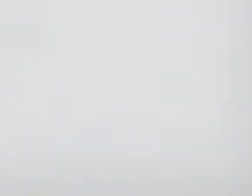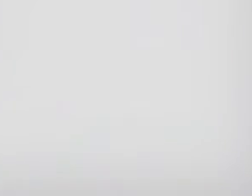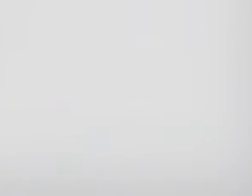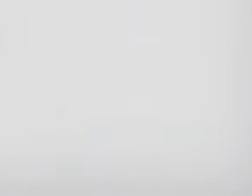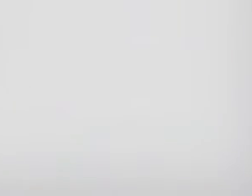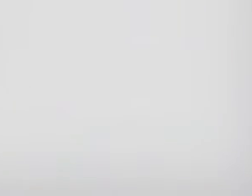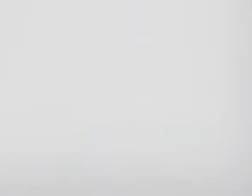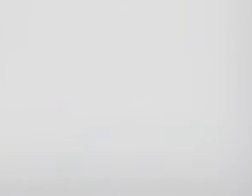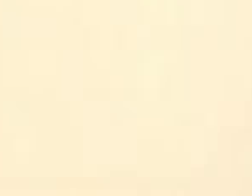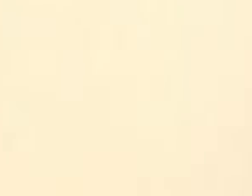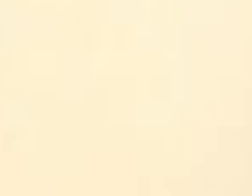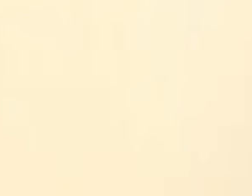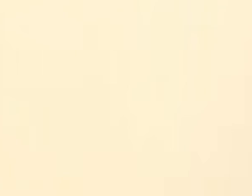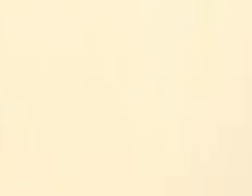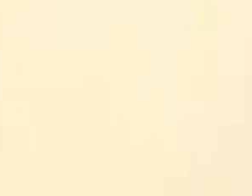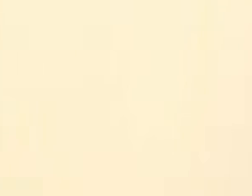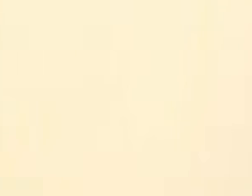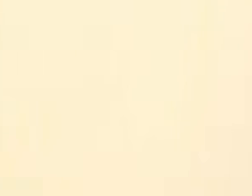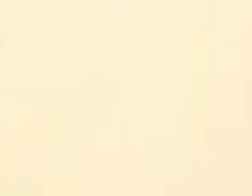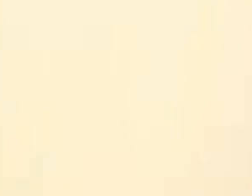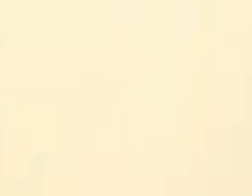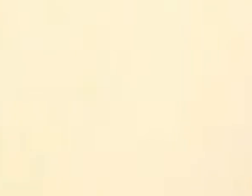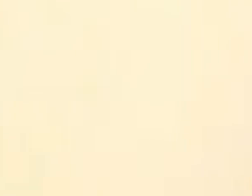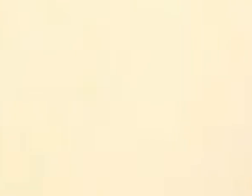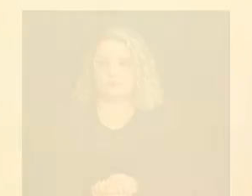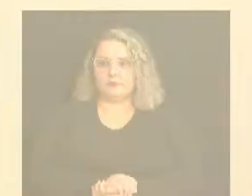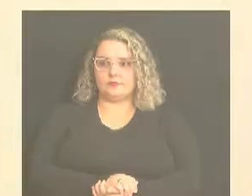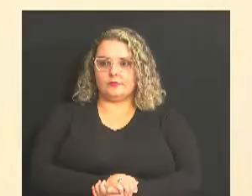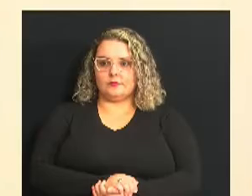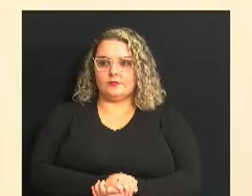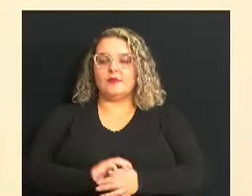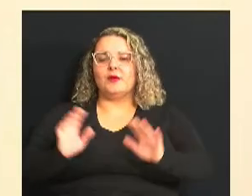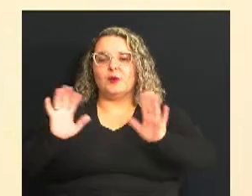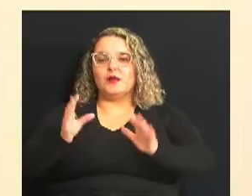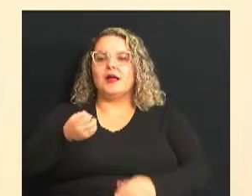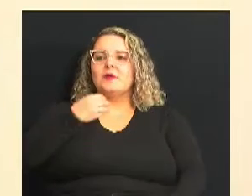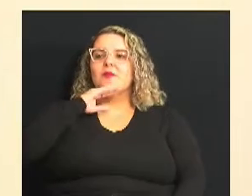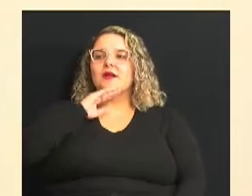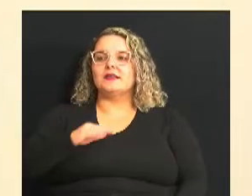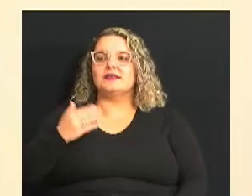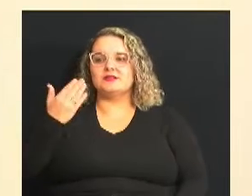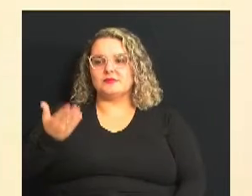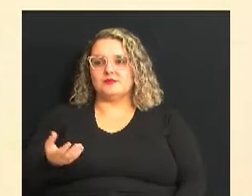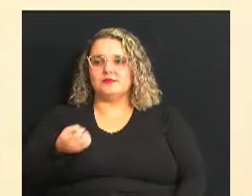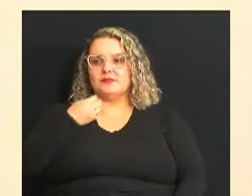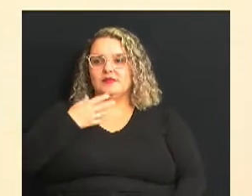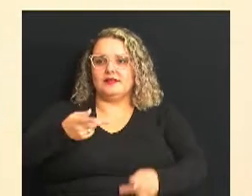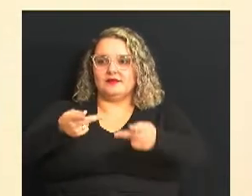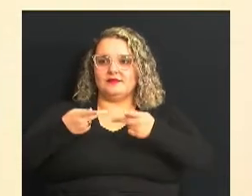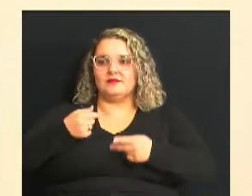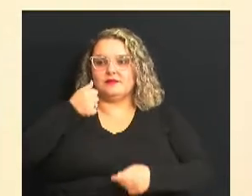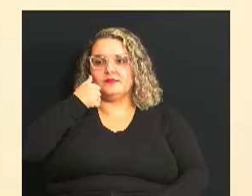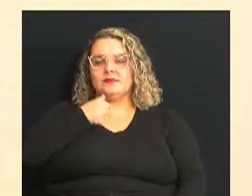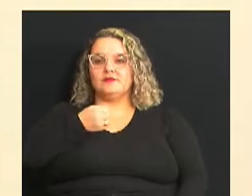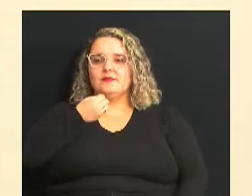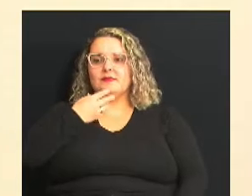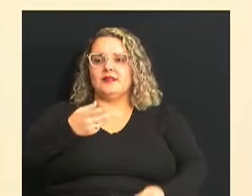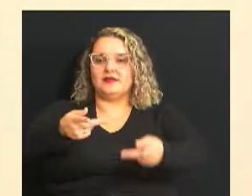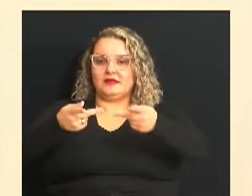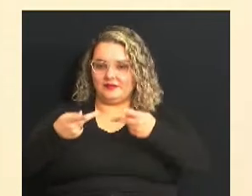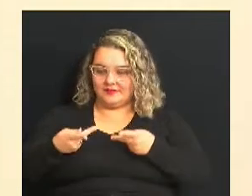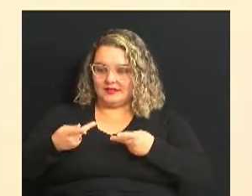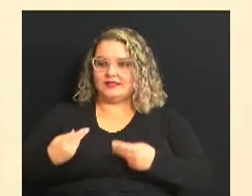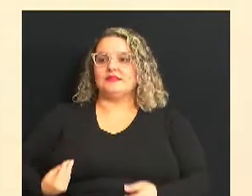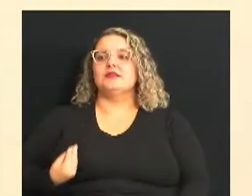TV Câmara, Campinas. Olá, muito boa tarde para você, bem-vindo, bem-vinda. Estamos ao vivo aqui no